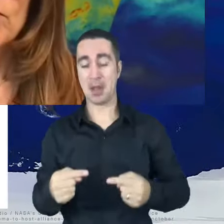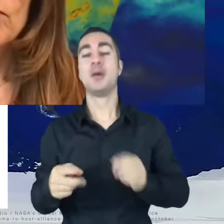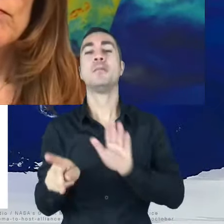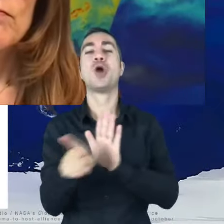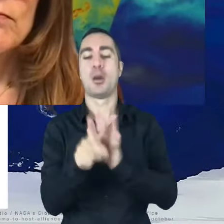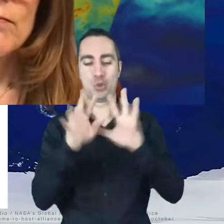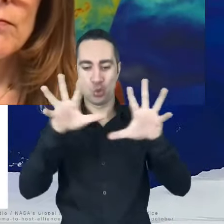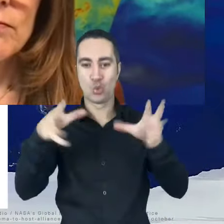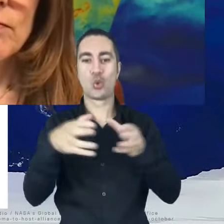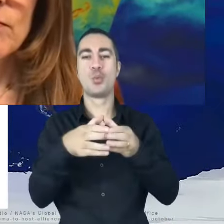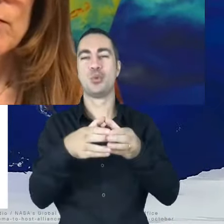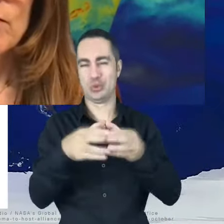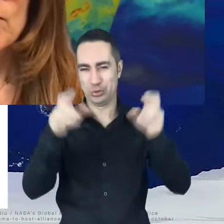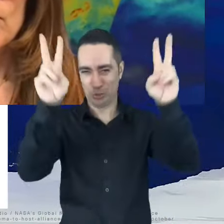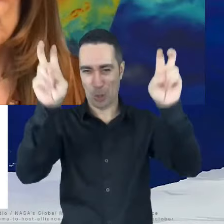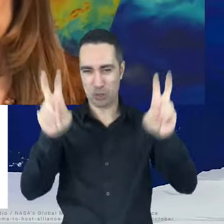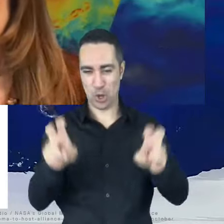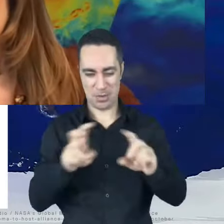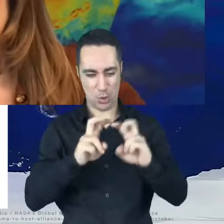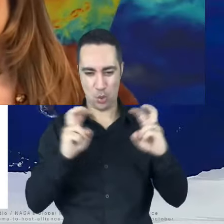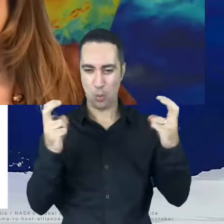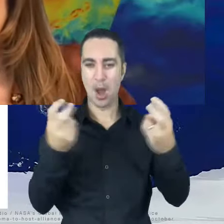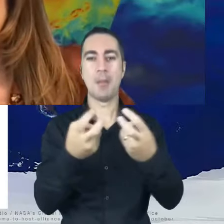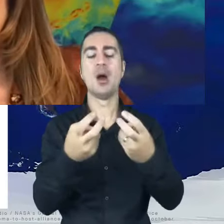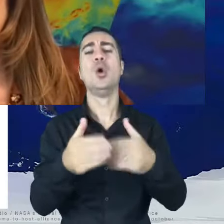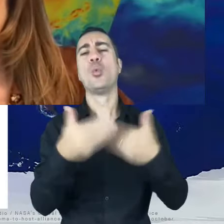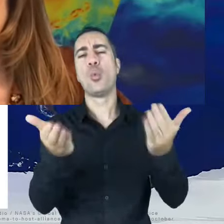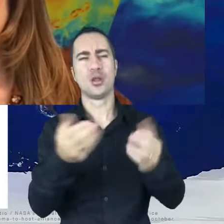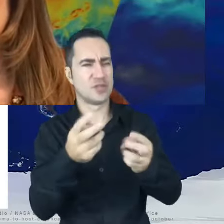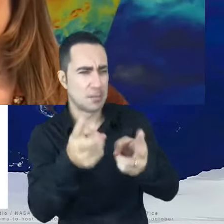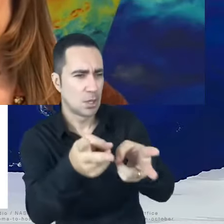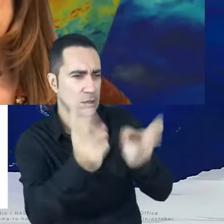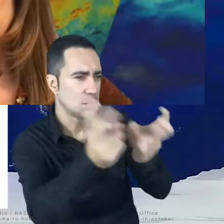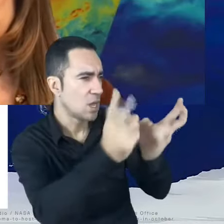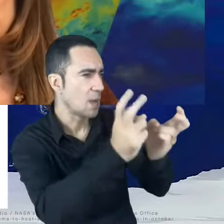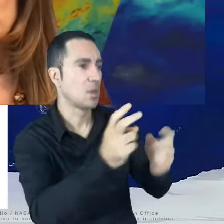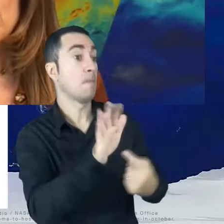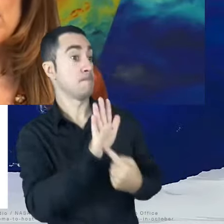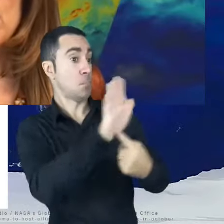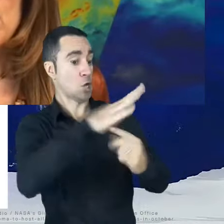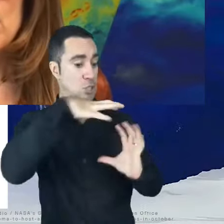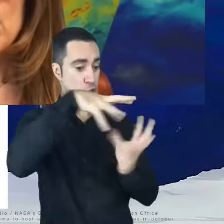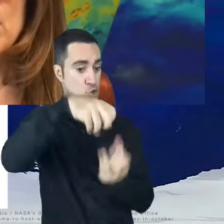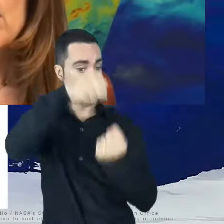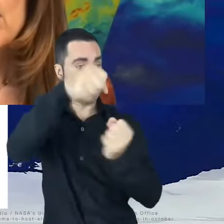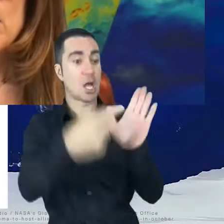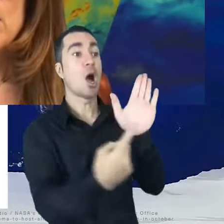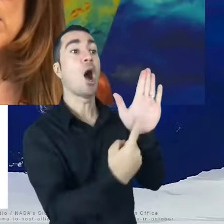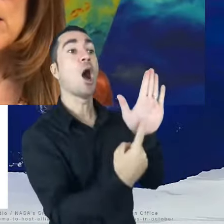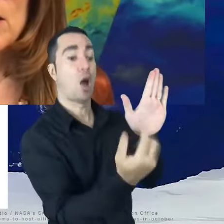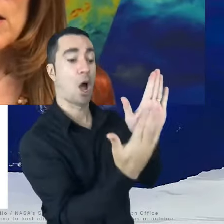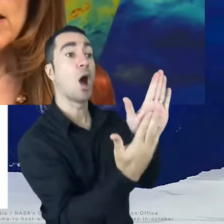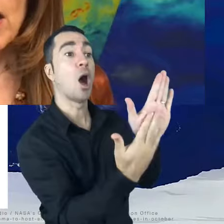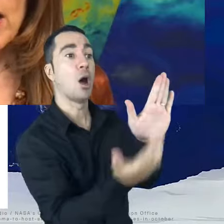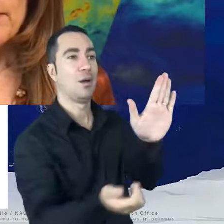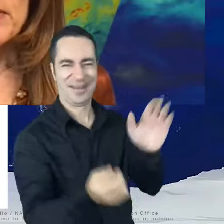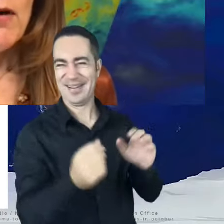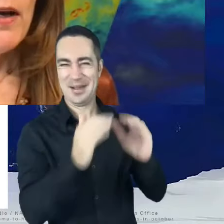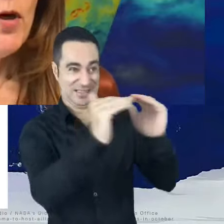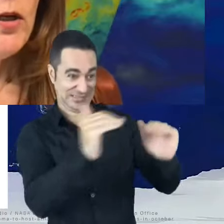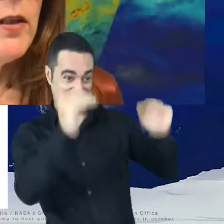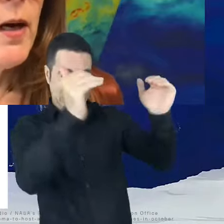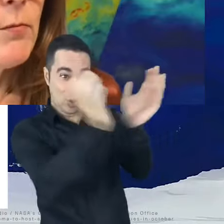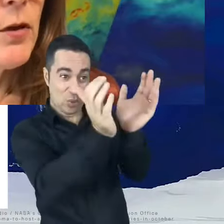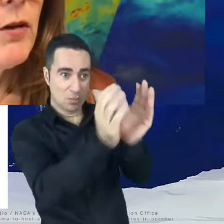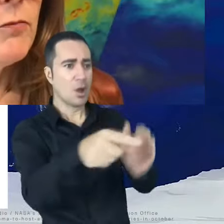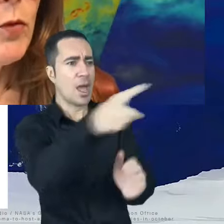aos membros quando você traz a sustentabilidade para a agenda, para as questões de conselho de administração? Quais são os dilemas que